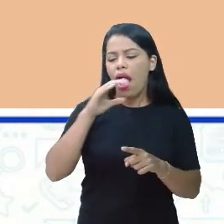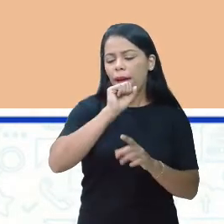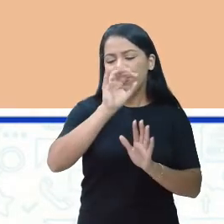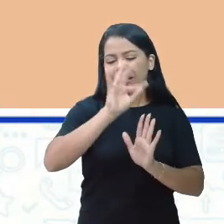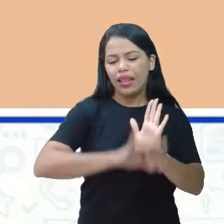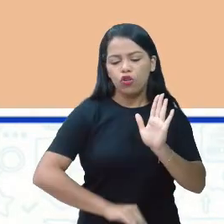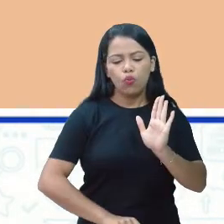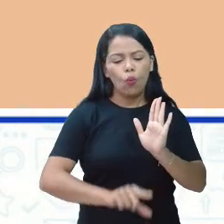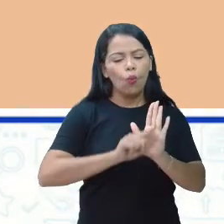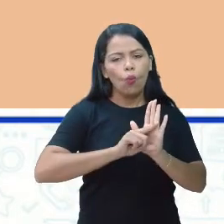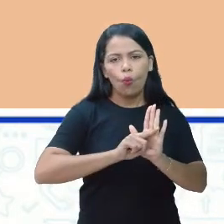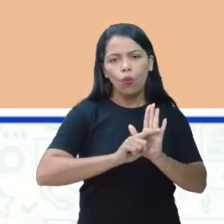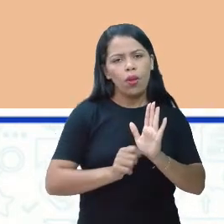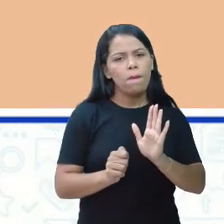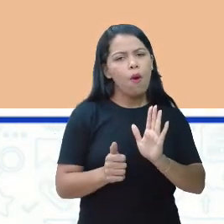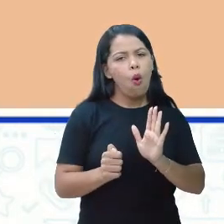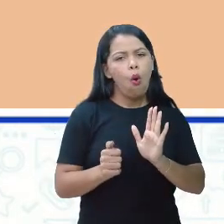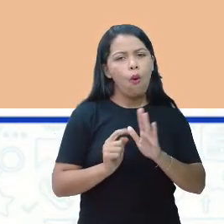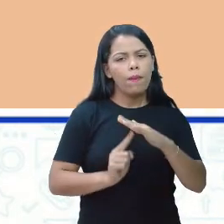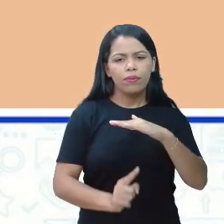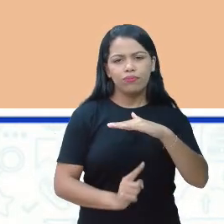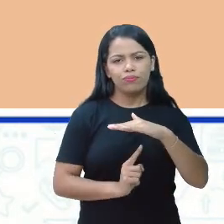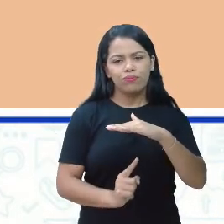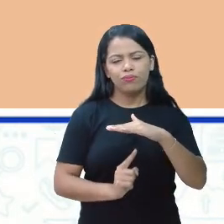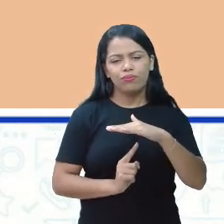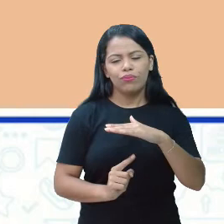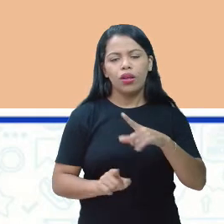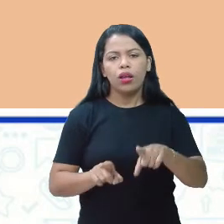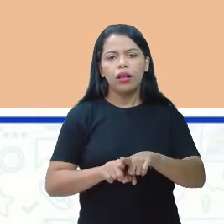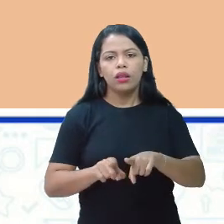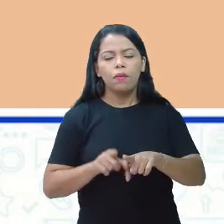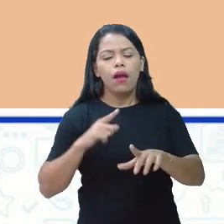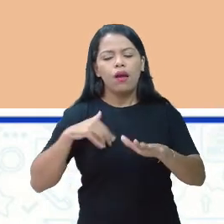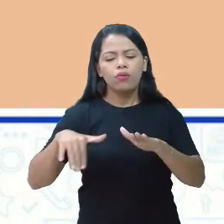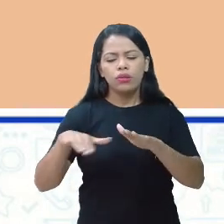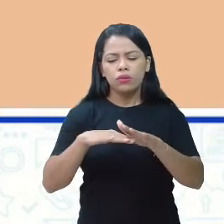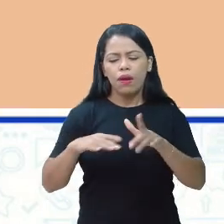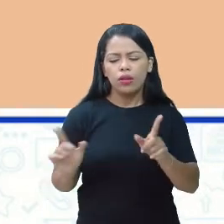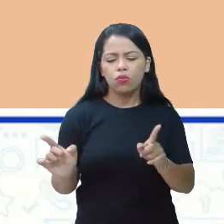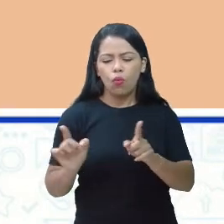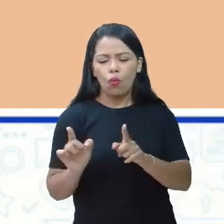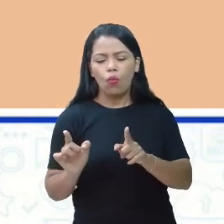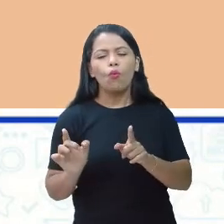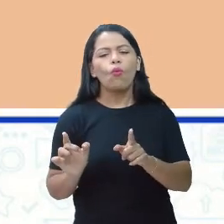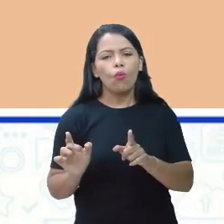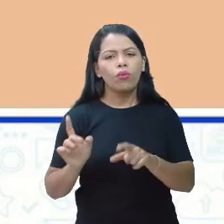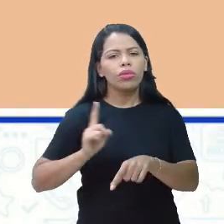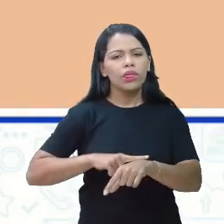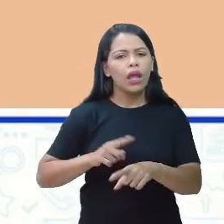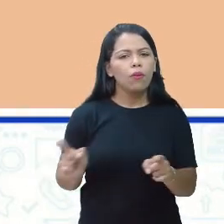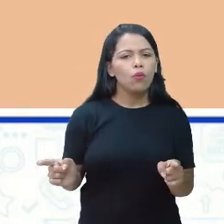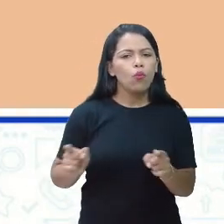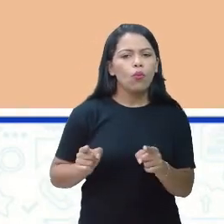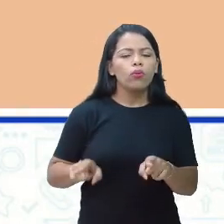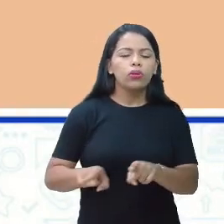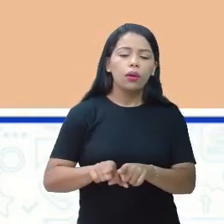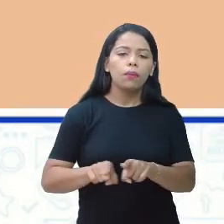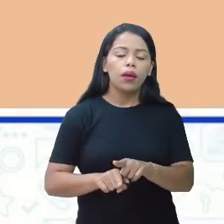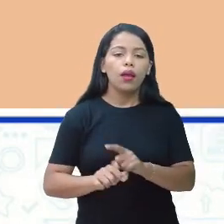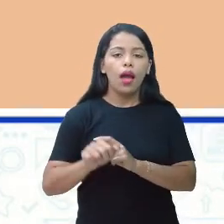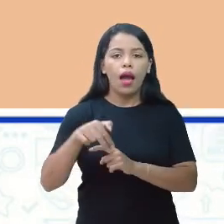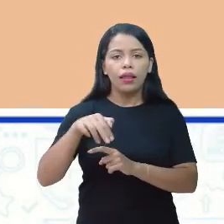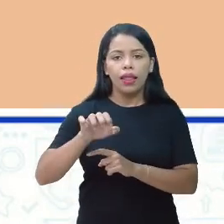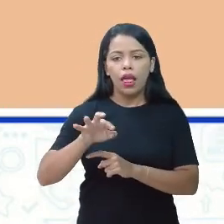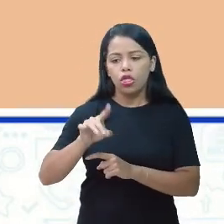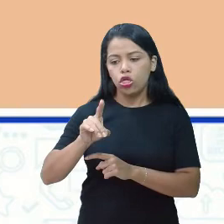rápidas, com poucas personagens e em espaço e tempo reduzido, as anedotas